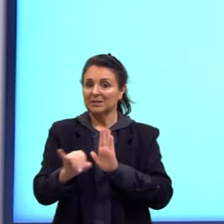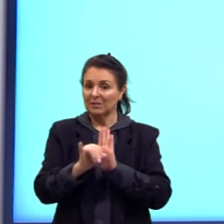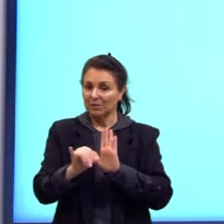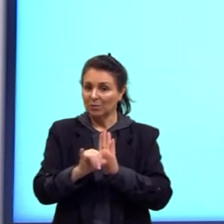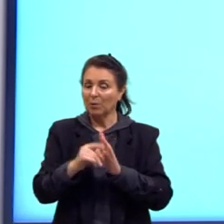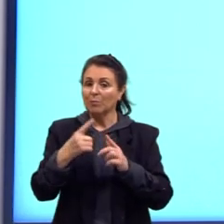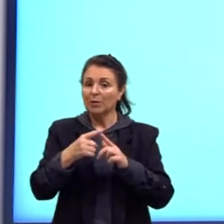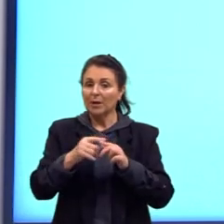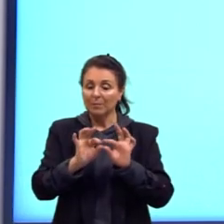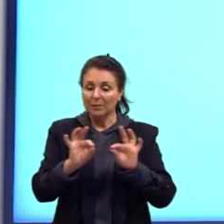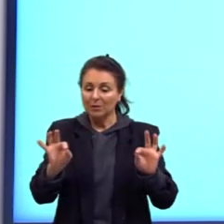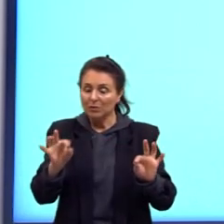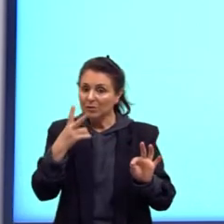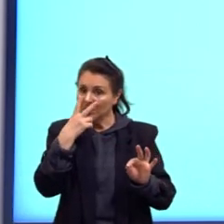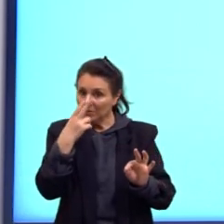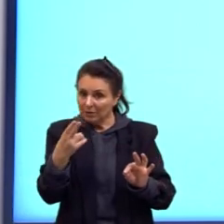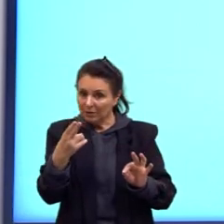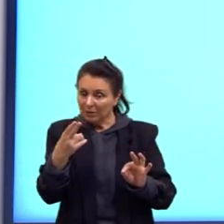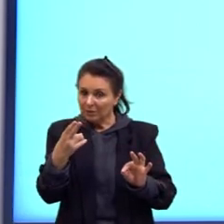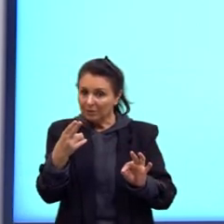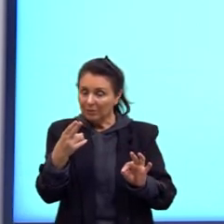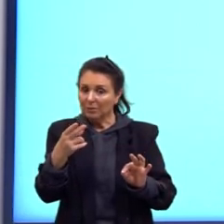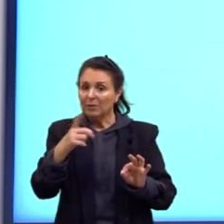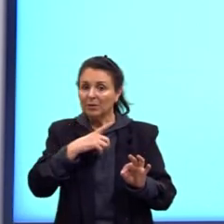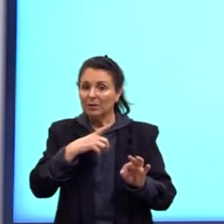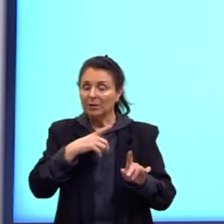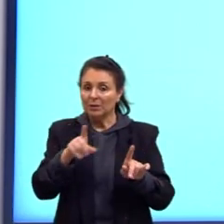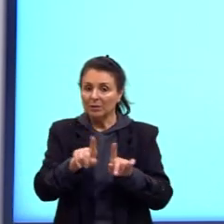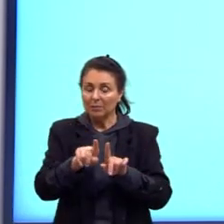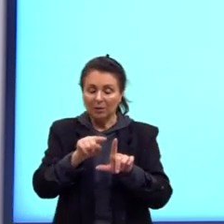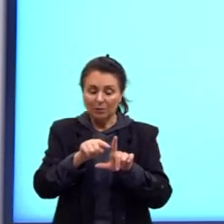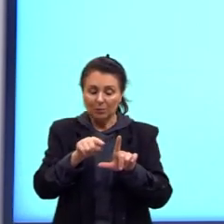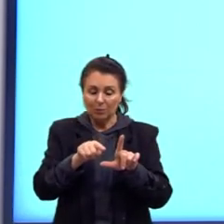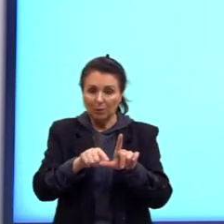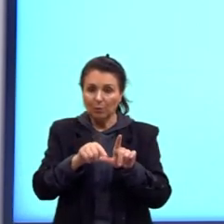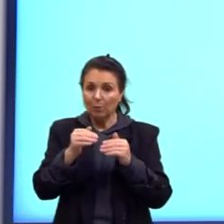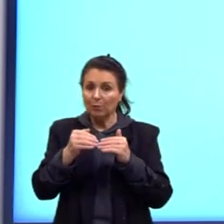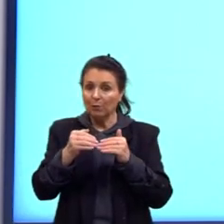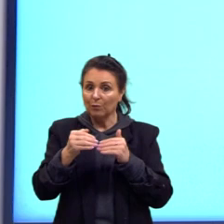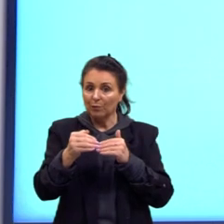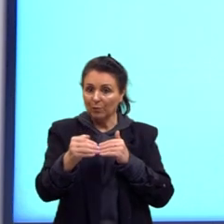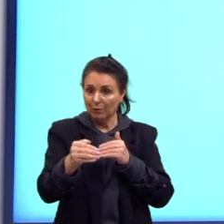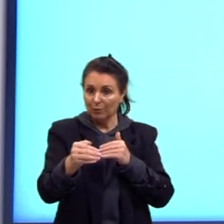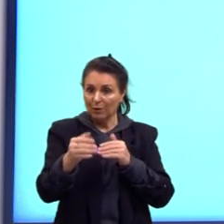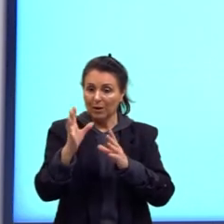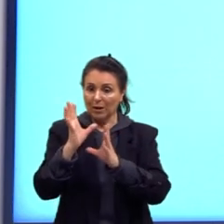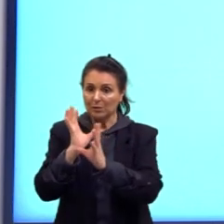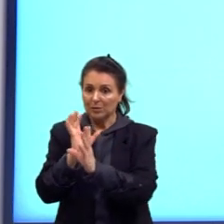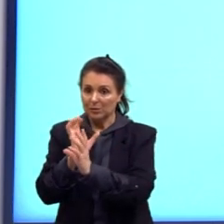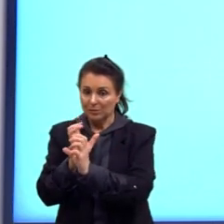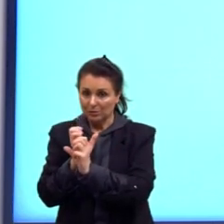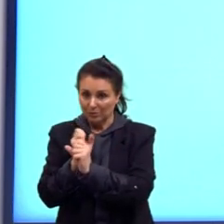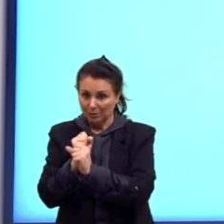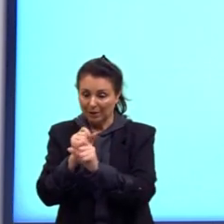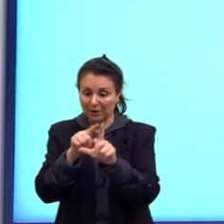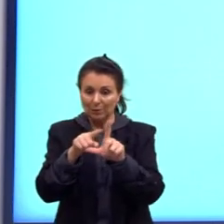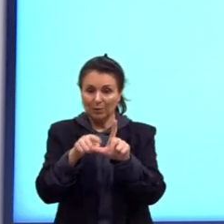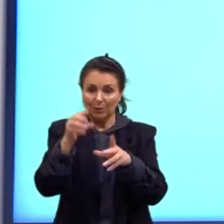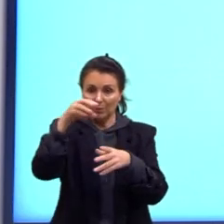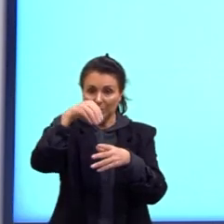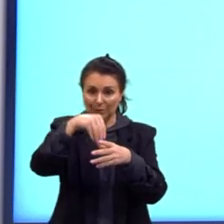os ângulos bom e nós temos o seguinte o ângulo externo Ele é igual a soma dos ângulos internos